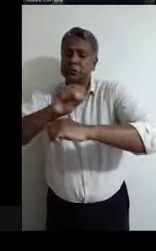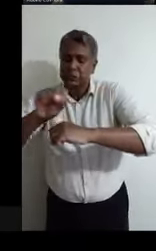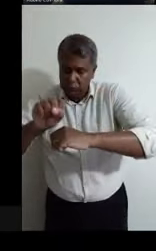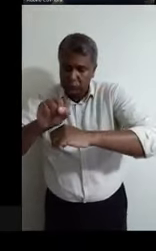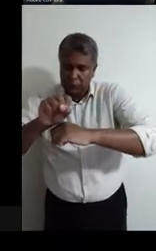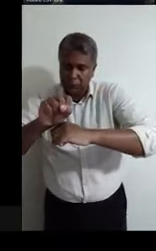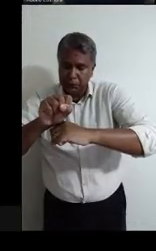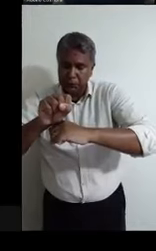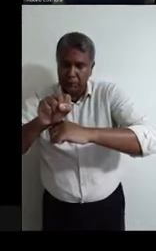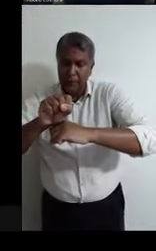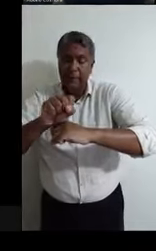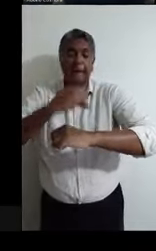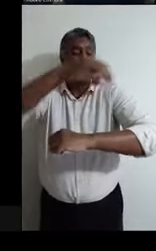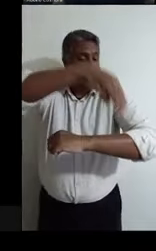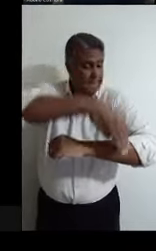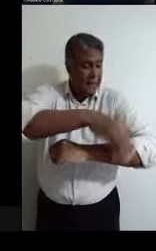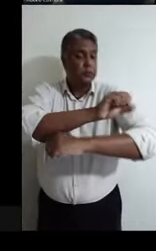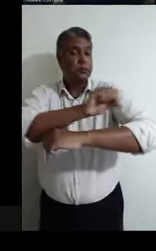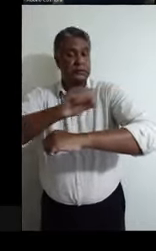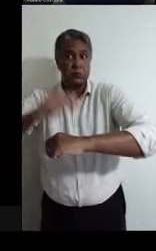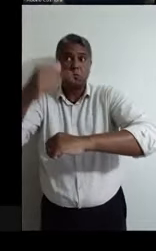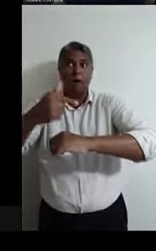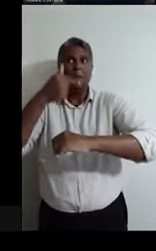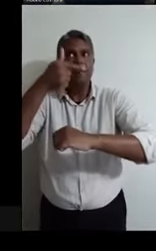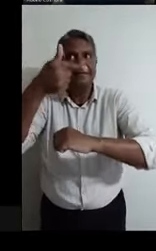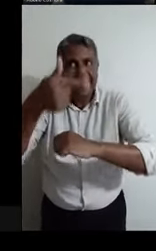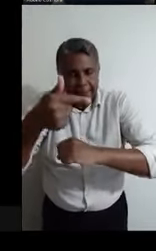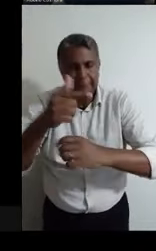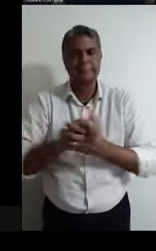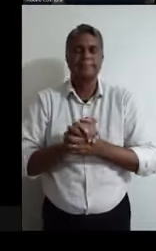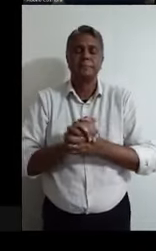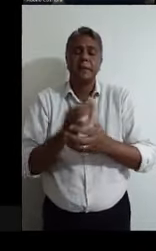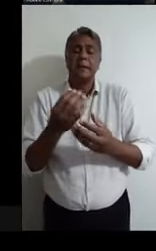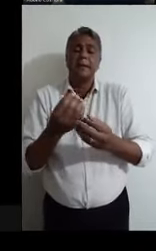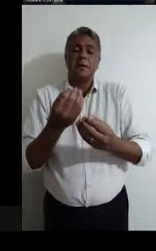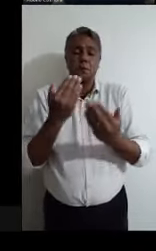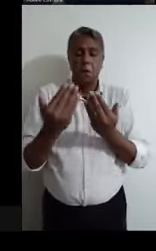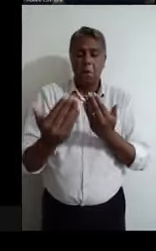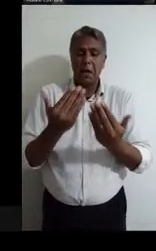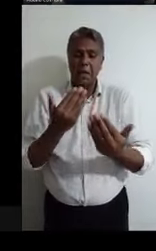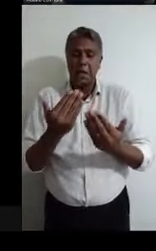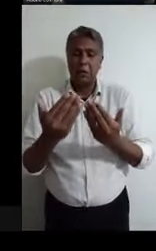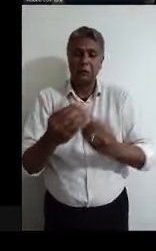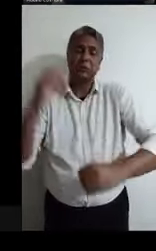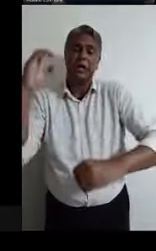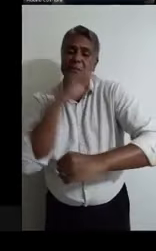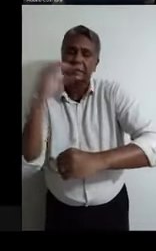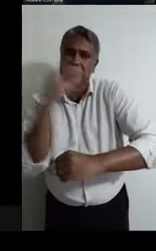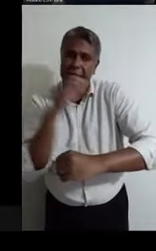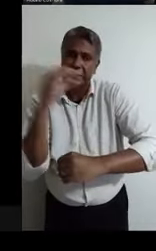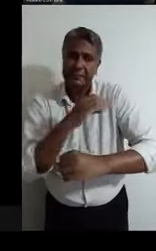segundo. Metro por segundo ao quadrado. Assim, uma aceleração de 1 metro por segundo ao